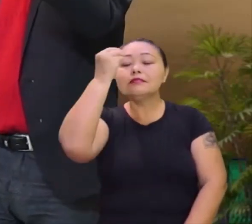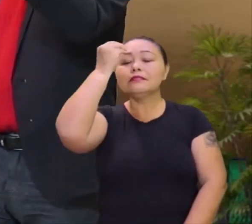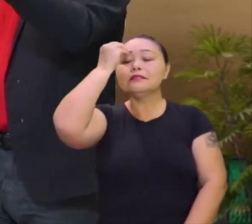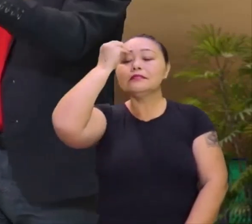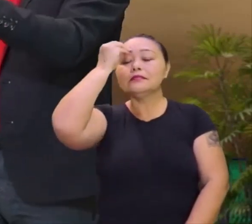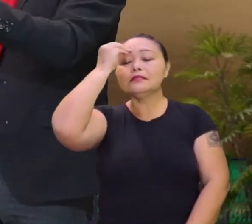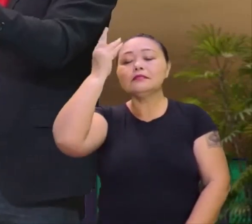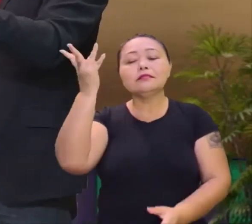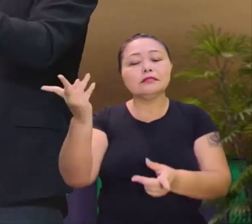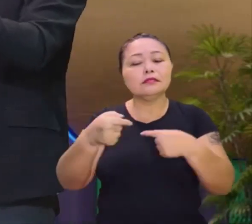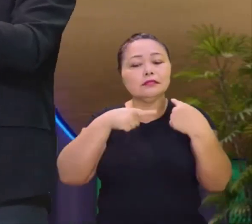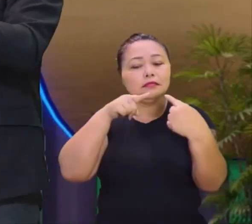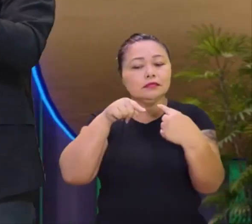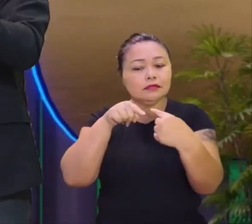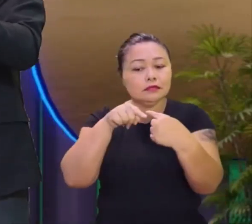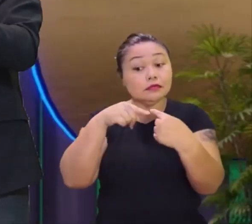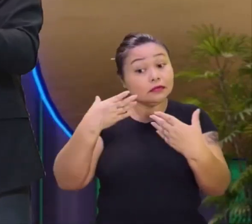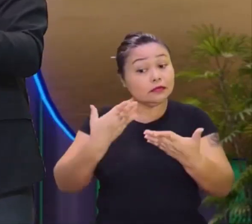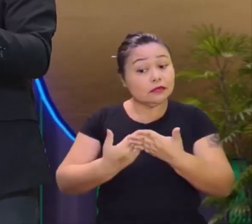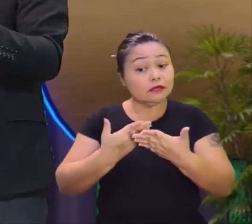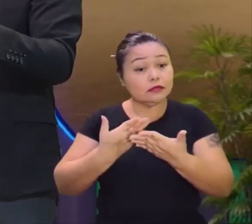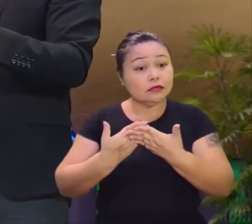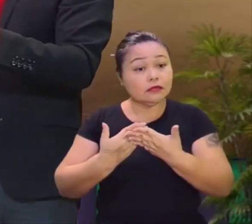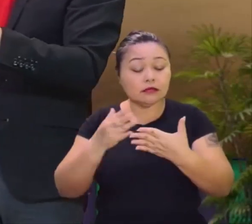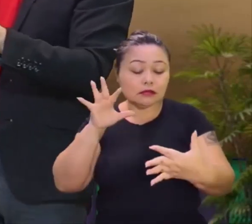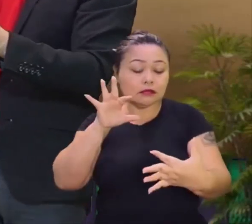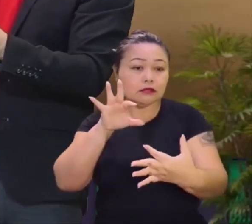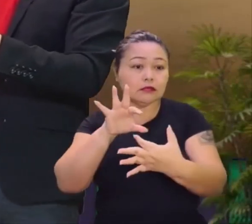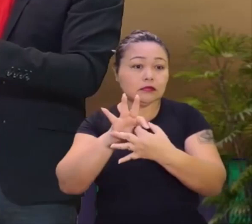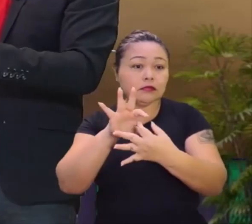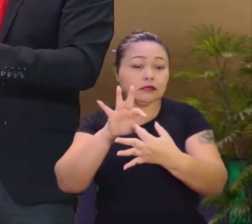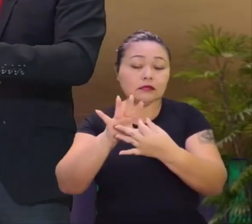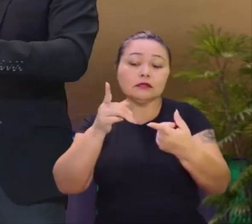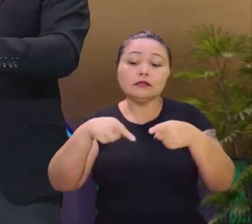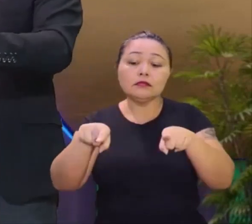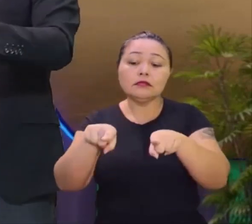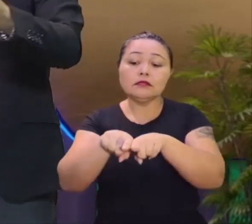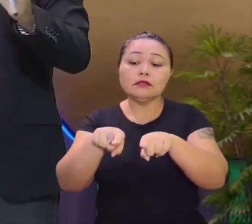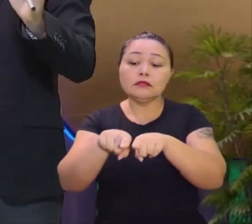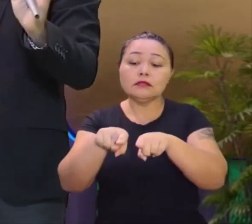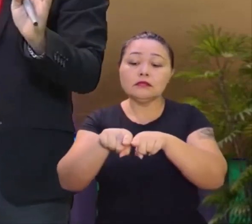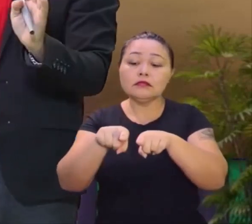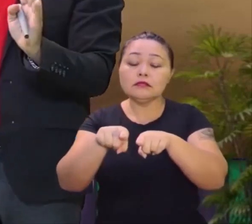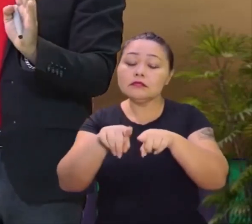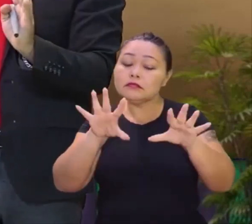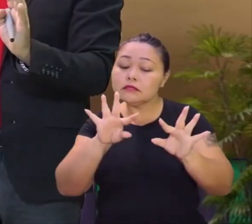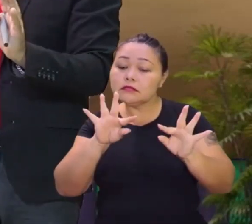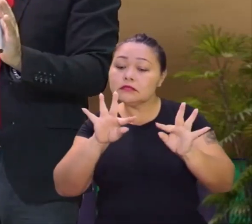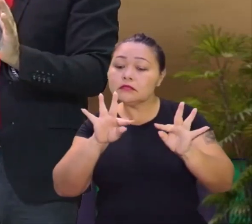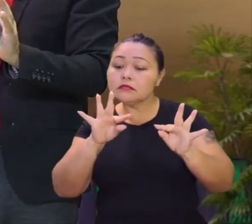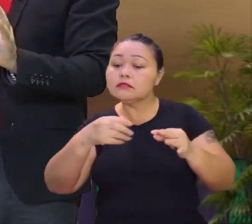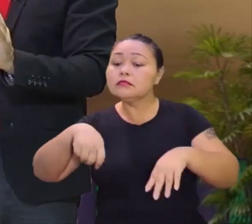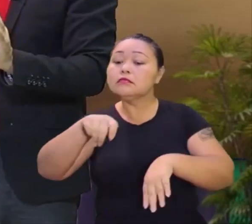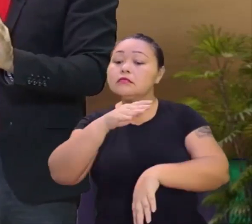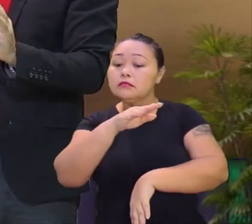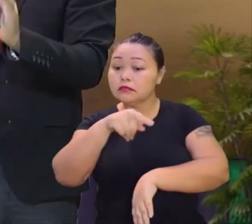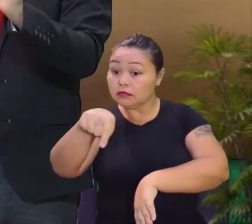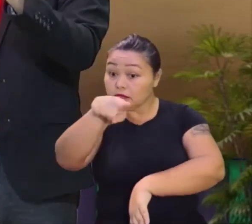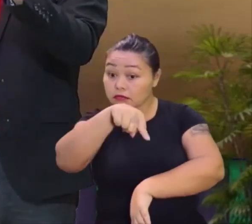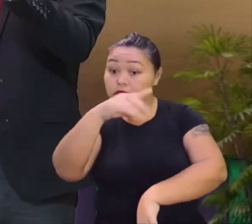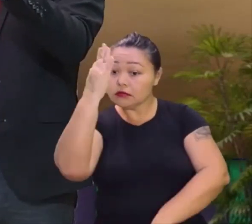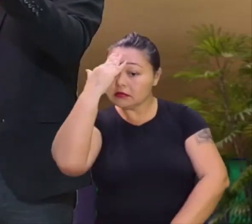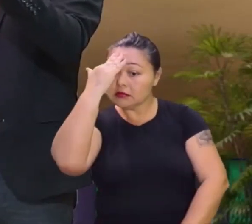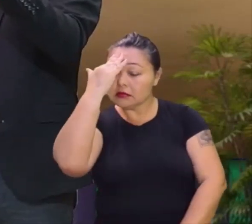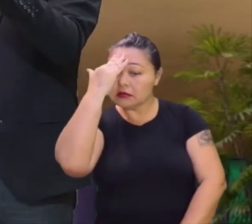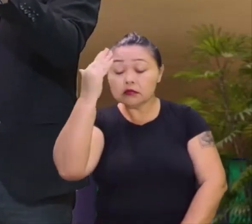essa habilidade dessa aula está relacionada também de uma forma mais generalizada para o querido aluno entender.